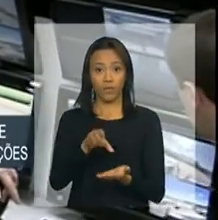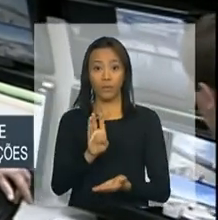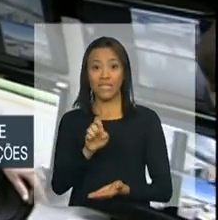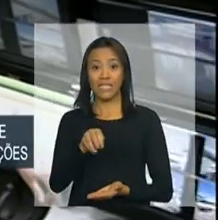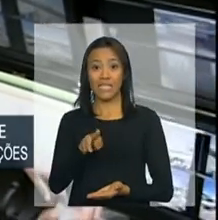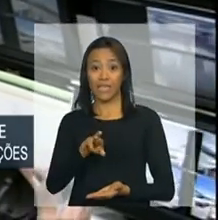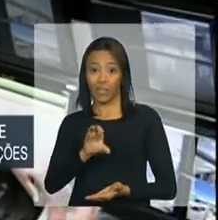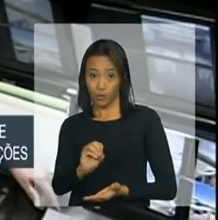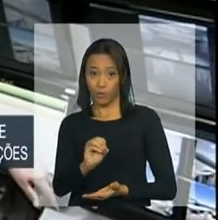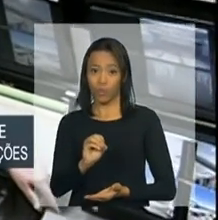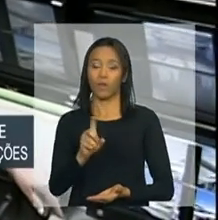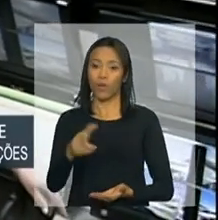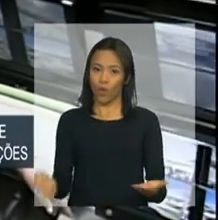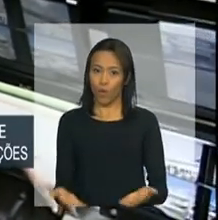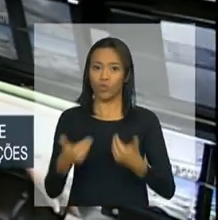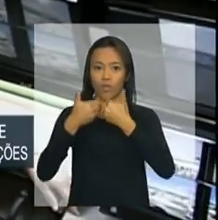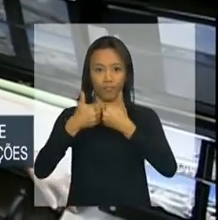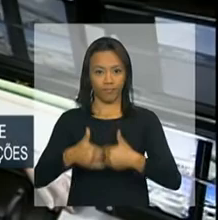sendo